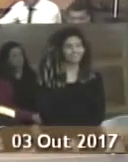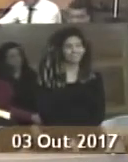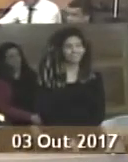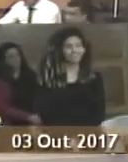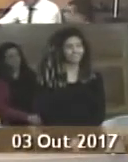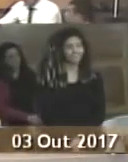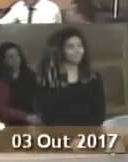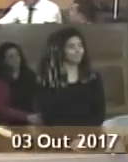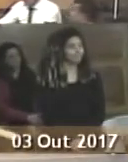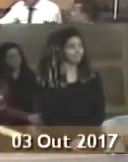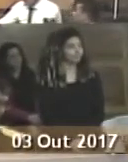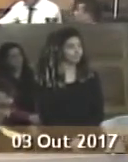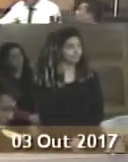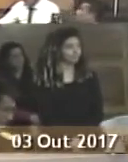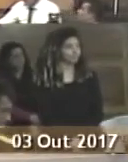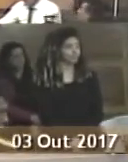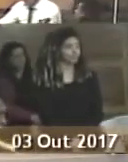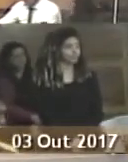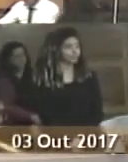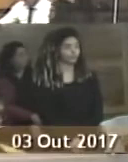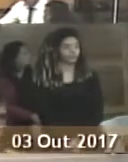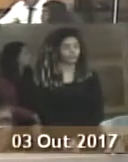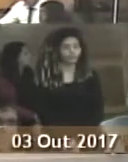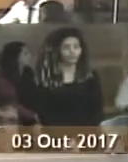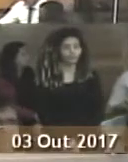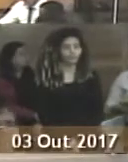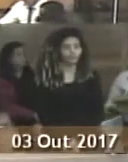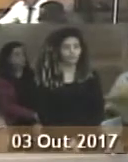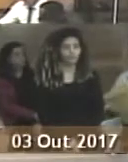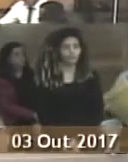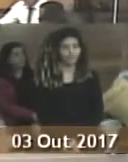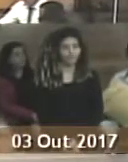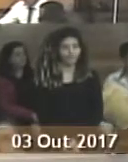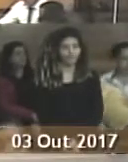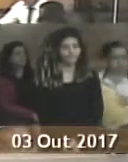Vereador Elinho, Marquinho Coelho.